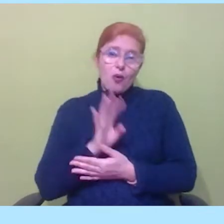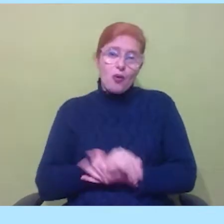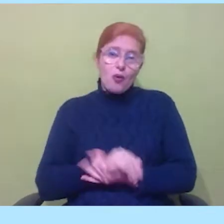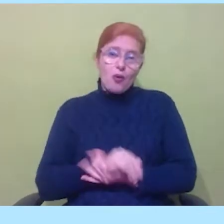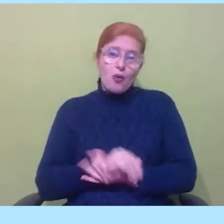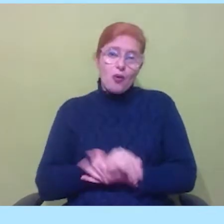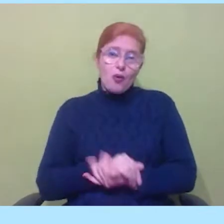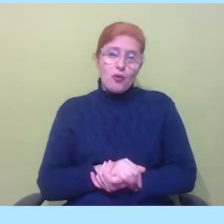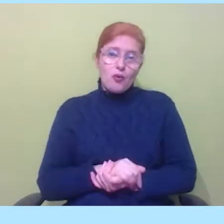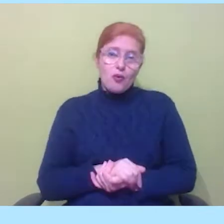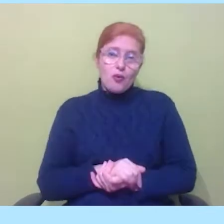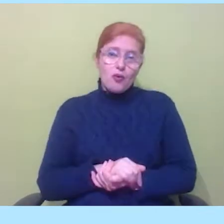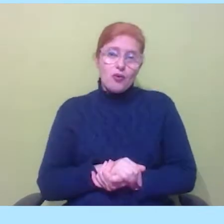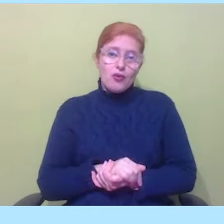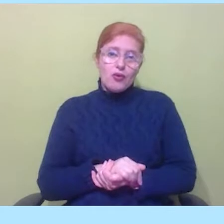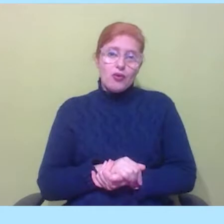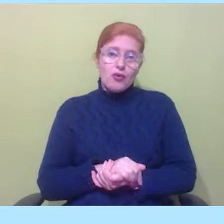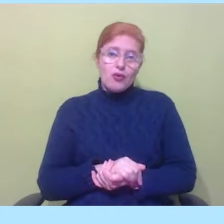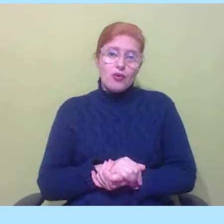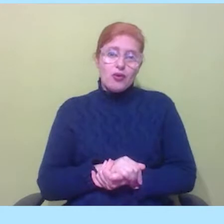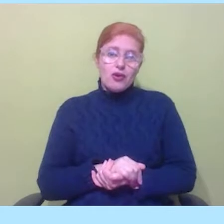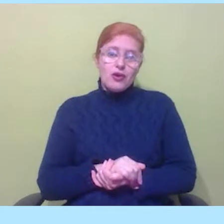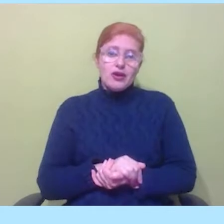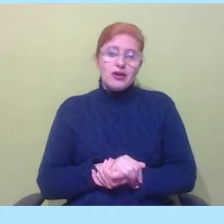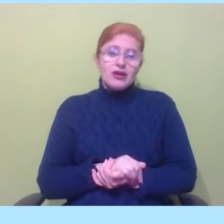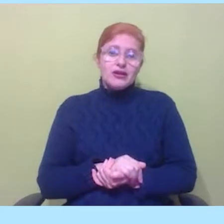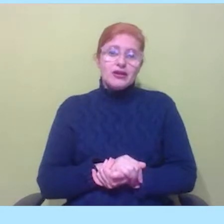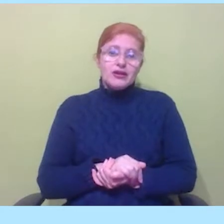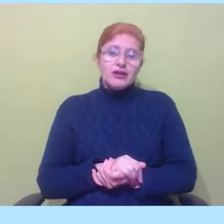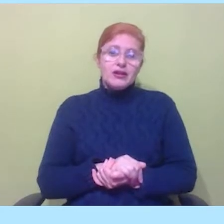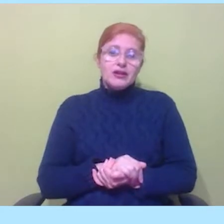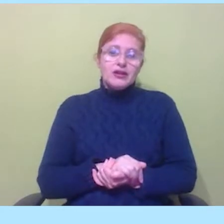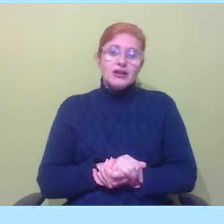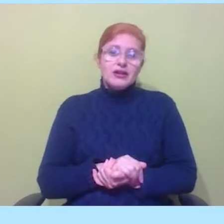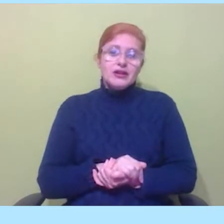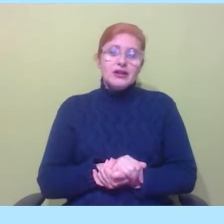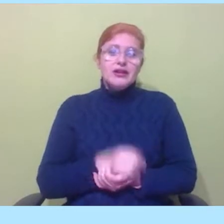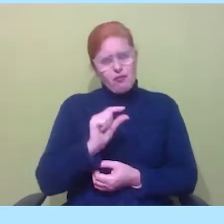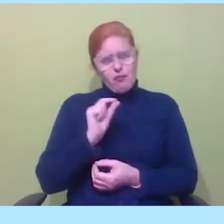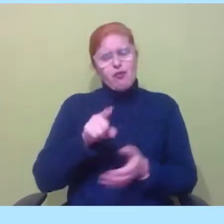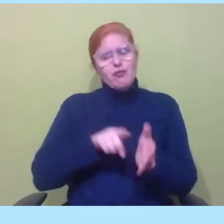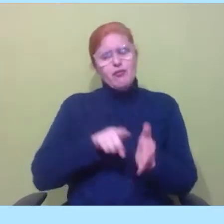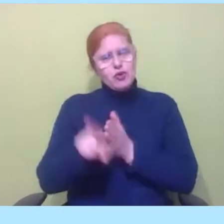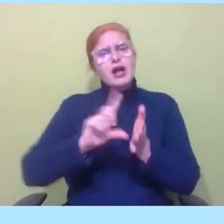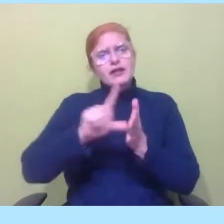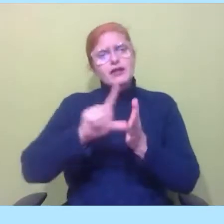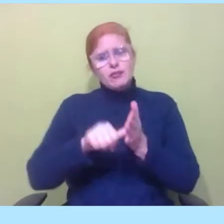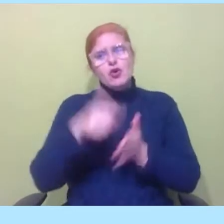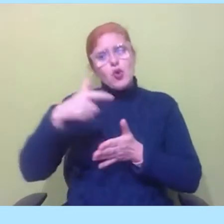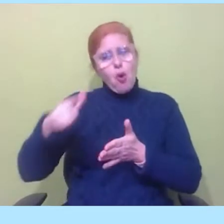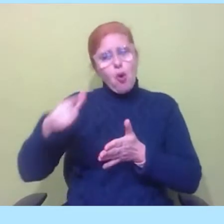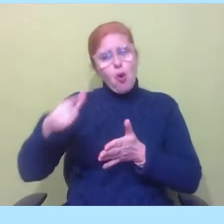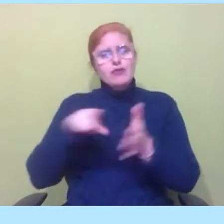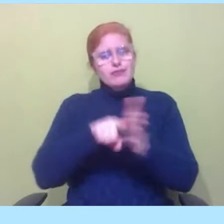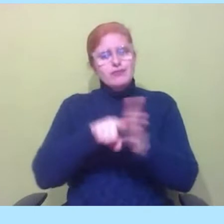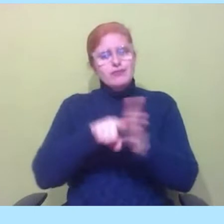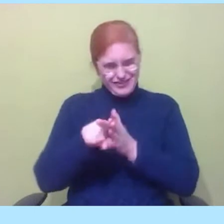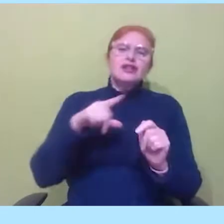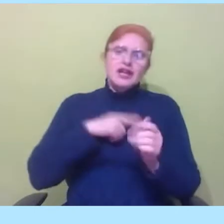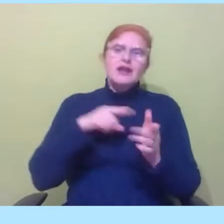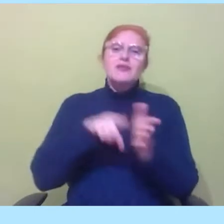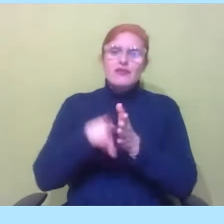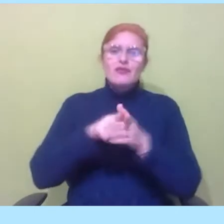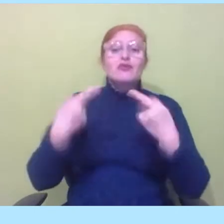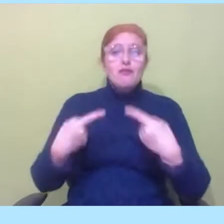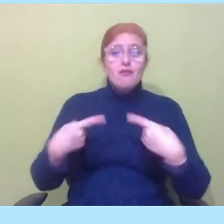a gente tem mais algumas perguntas sobre a parte de redes sociais, e a gente vai ter também uma pergunta provocatória aí, a gente pode puxar o